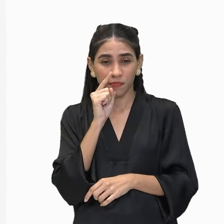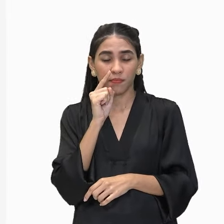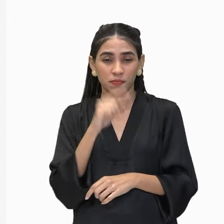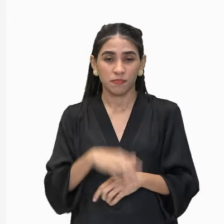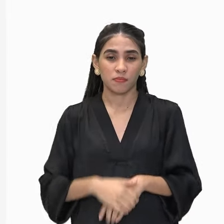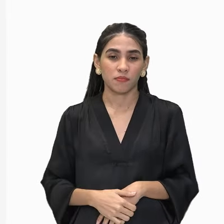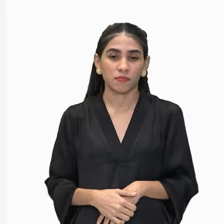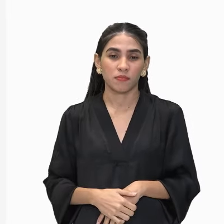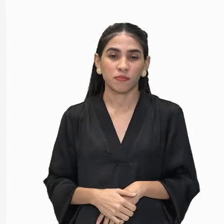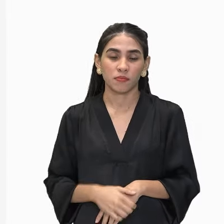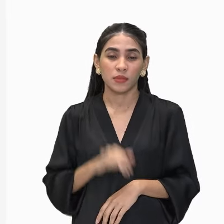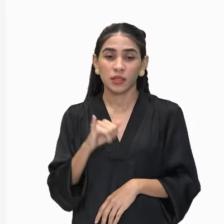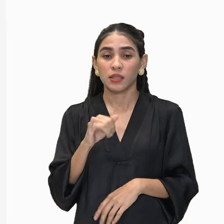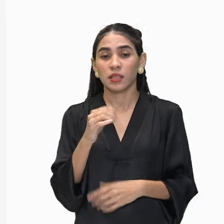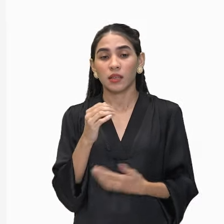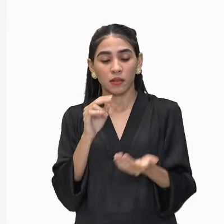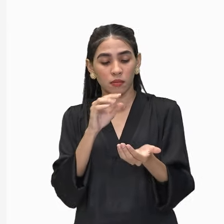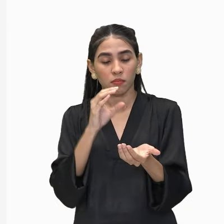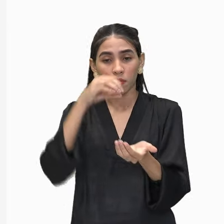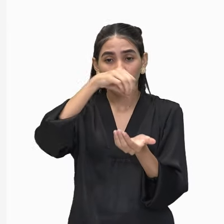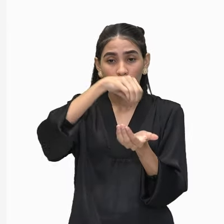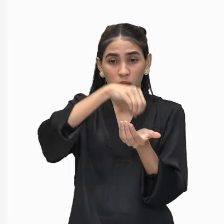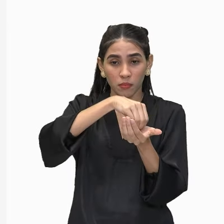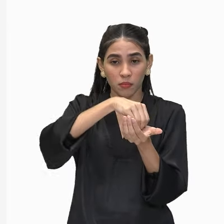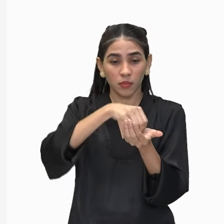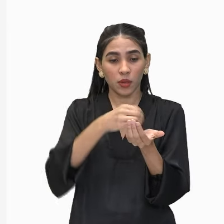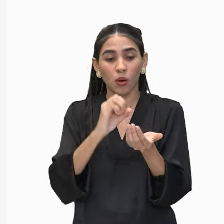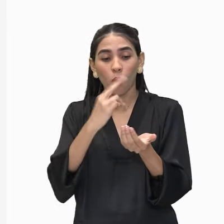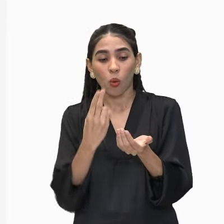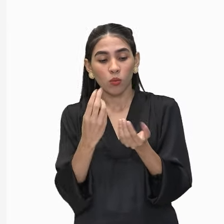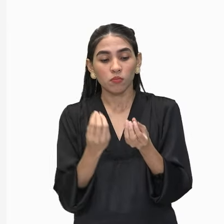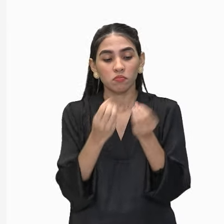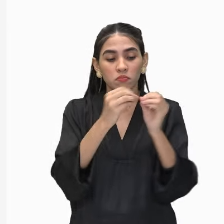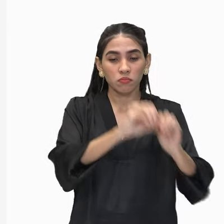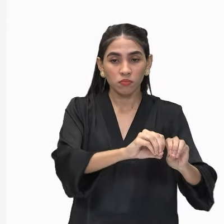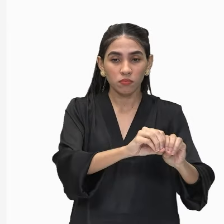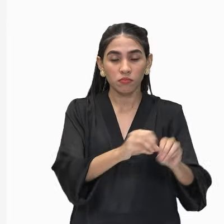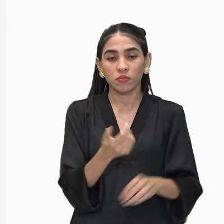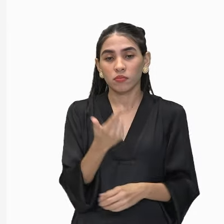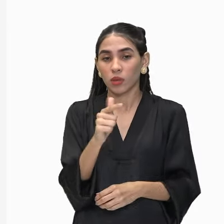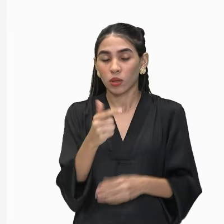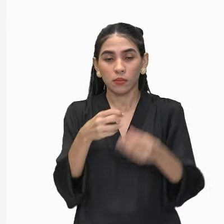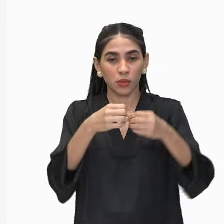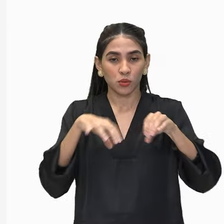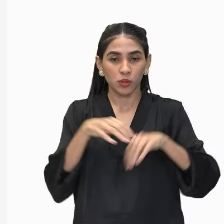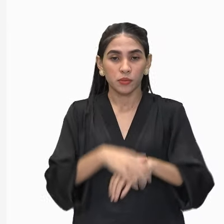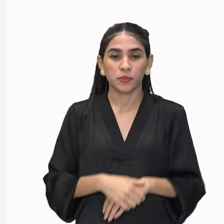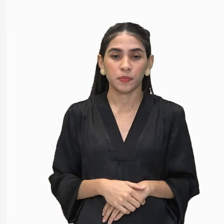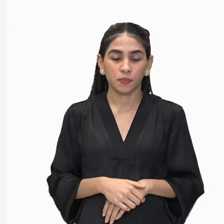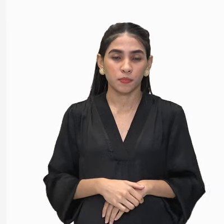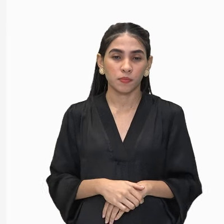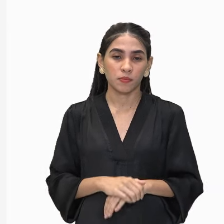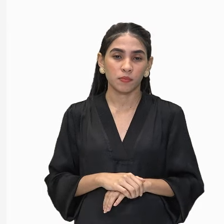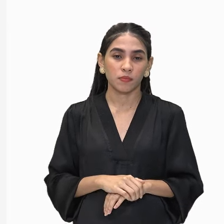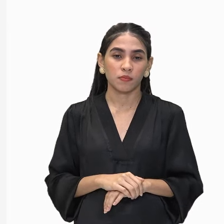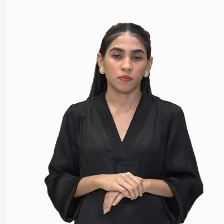né? Então, se observar e colocar logo na natureza de volta, não vai prejudicar nada.